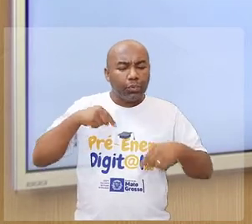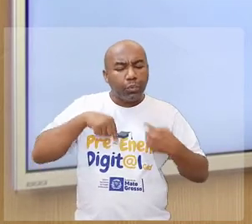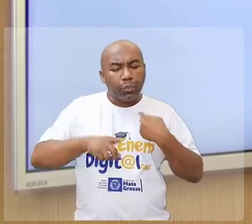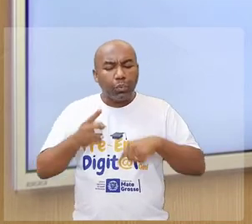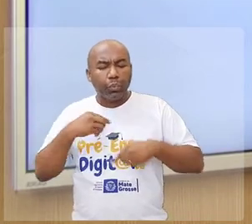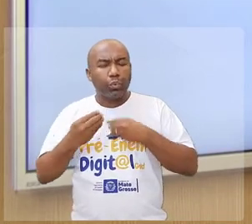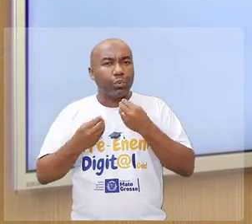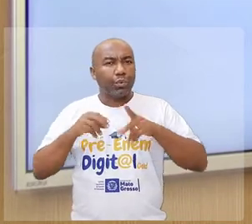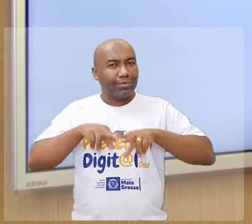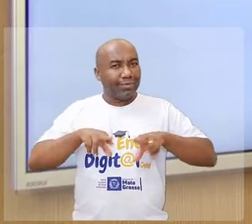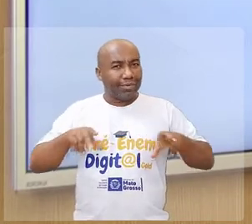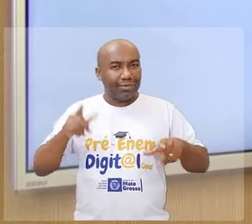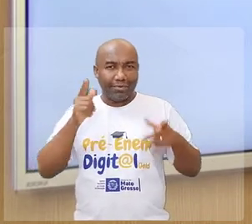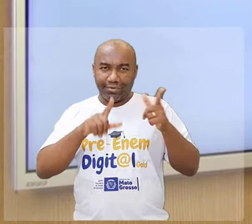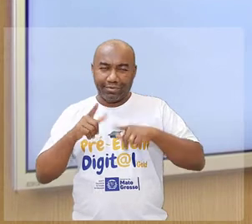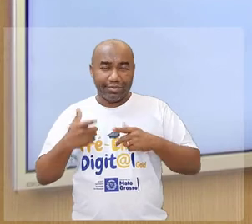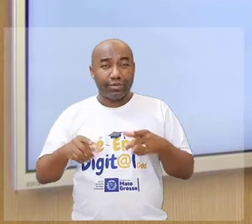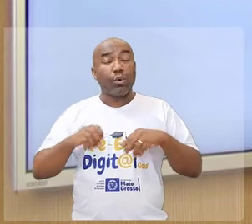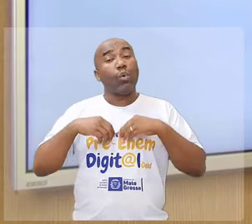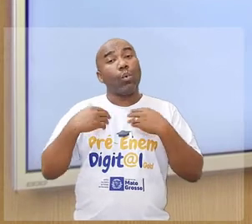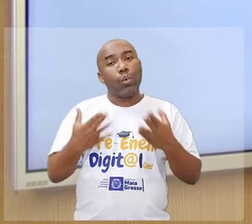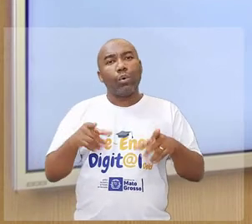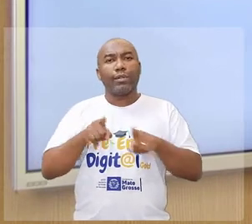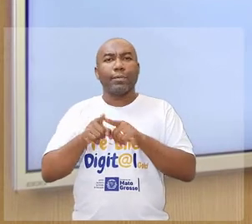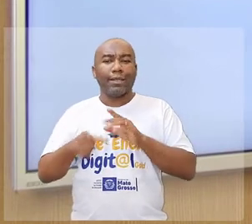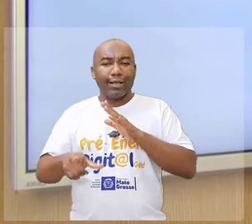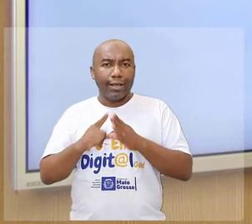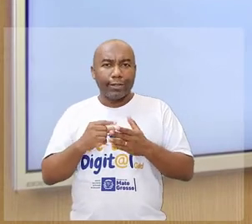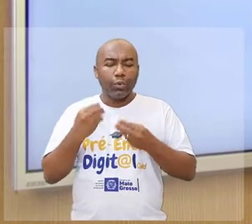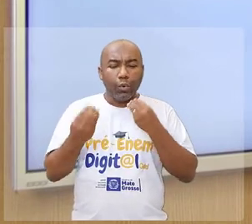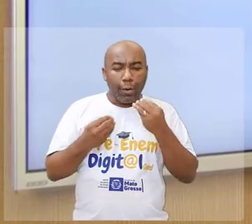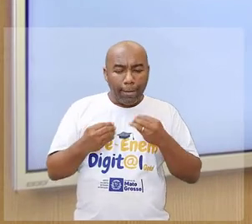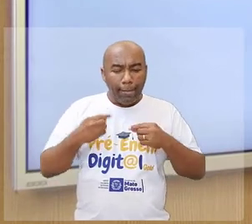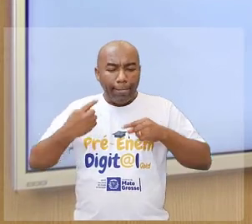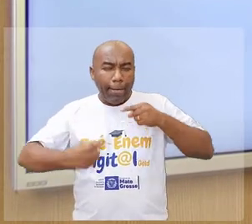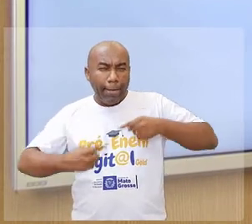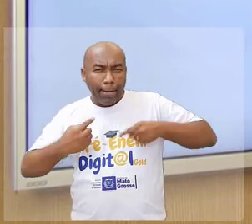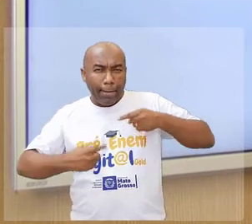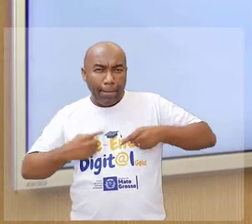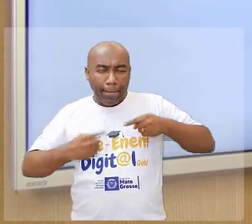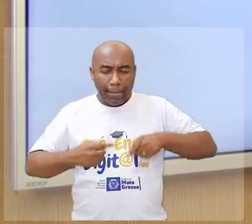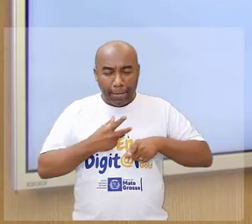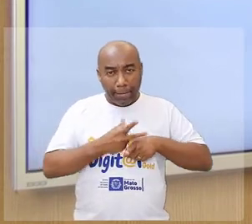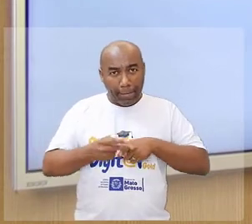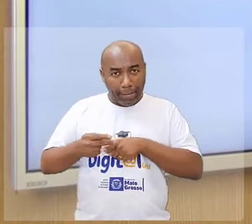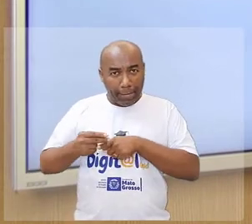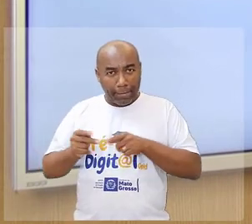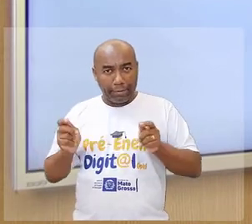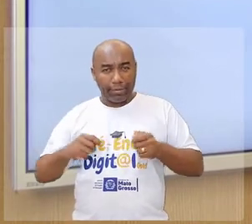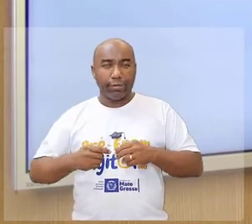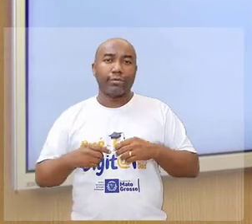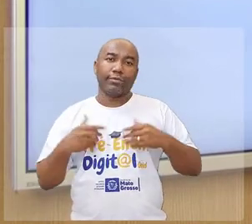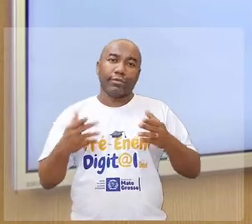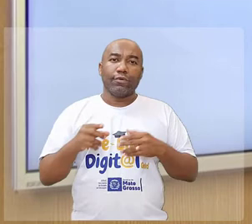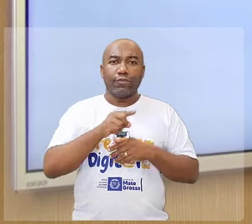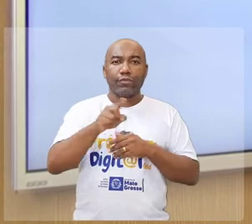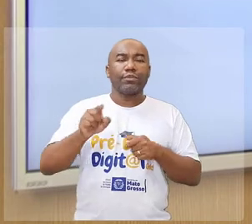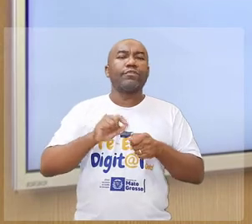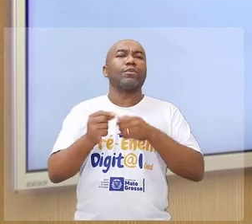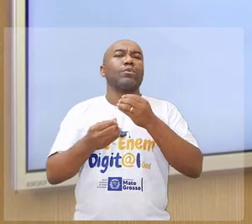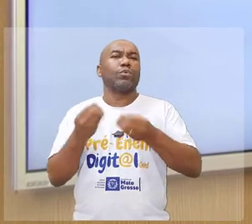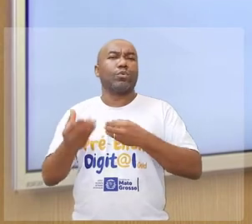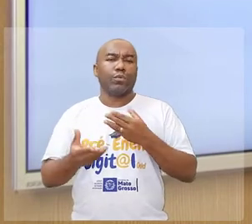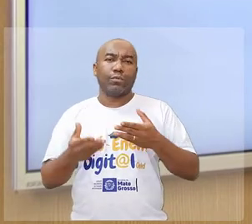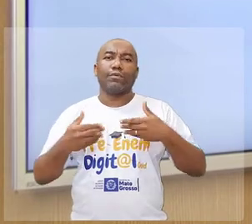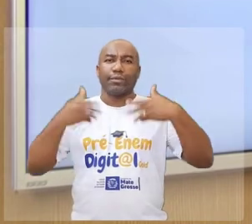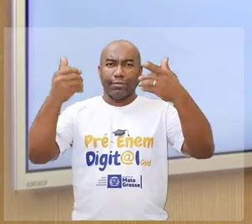ser evitadas ou combatidas quando a pessoa já estiver acometida. Então, nós vamos falar hoje